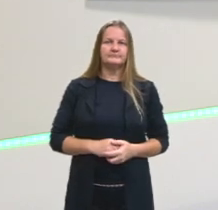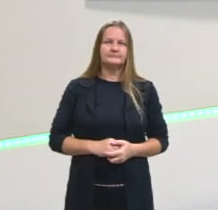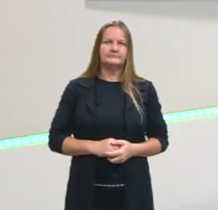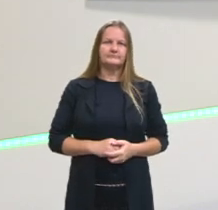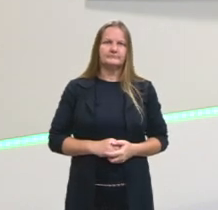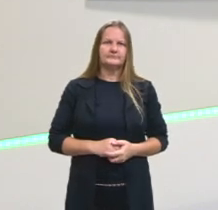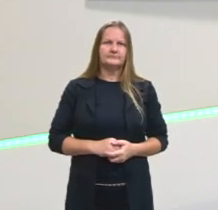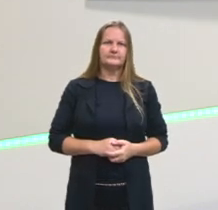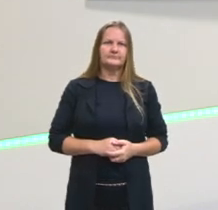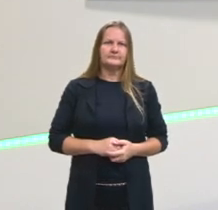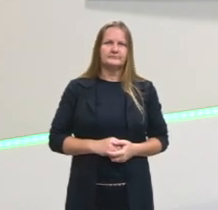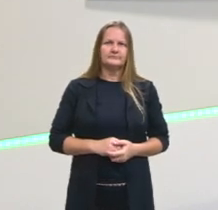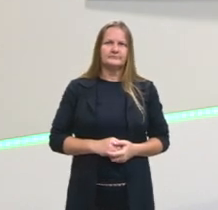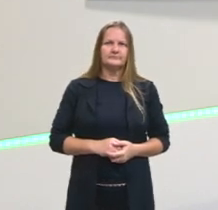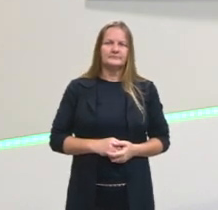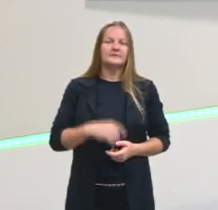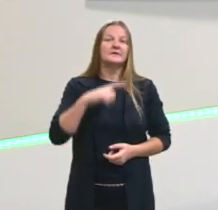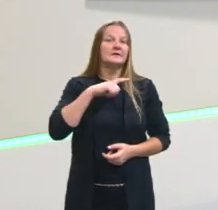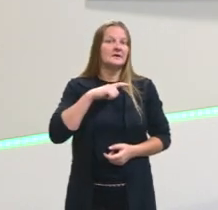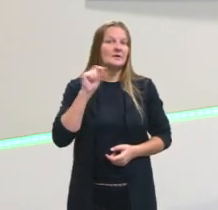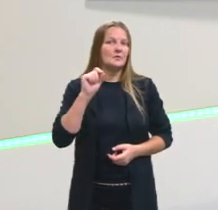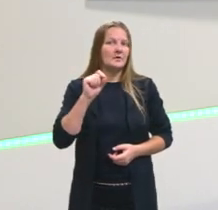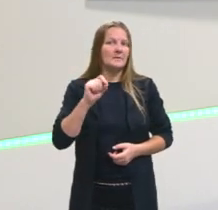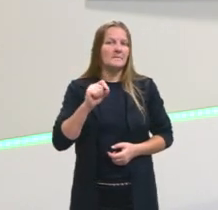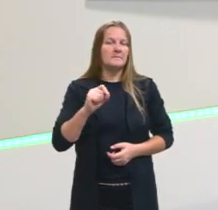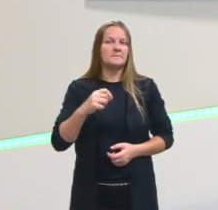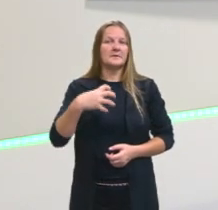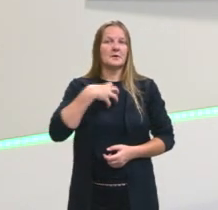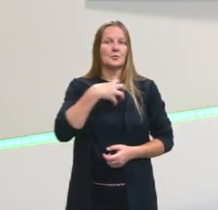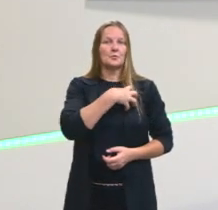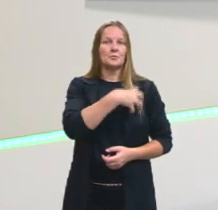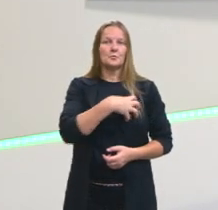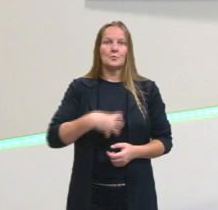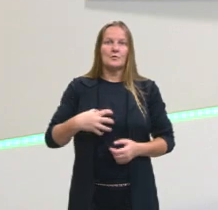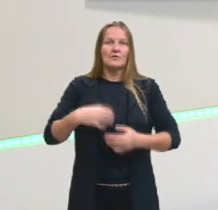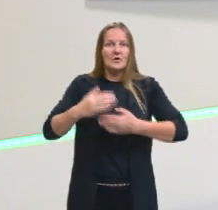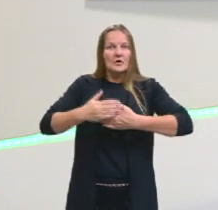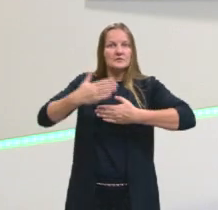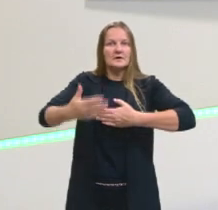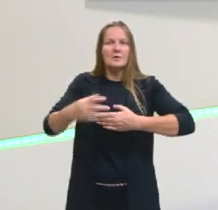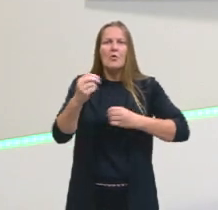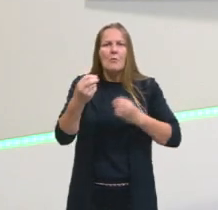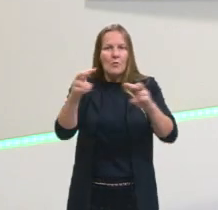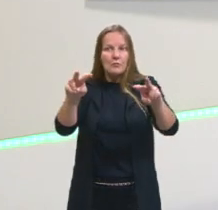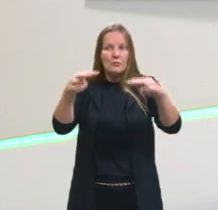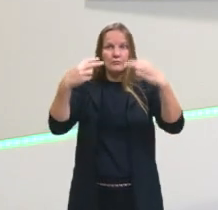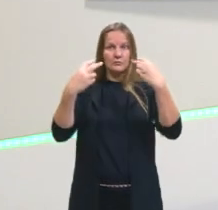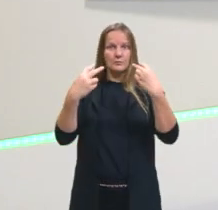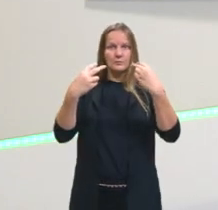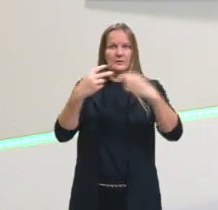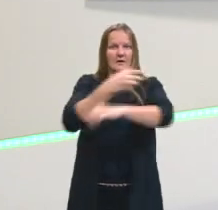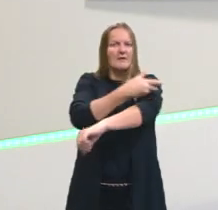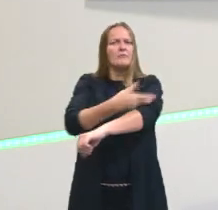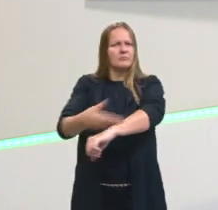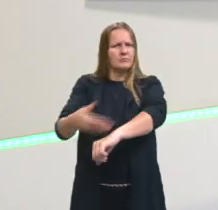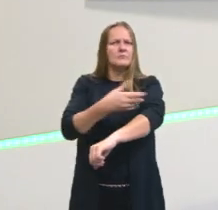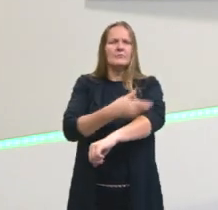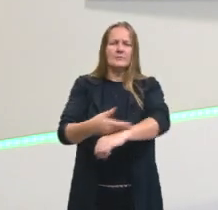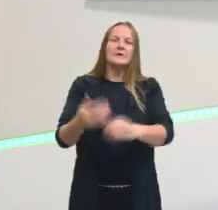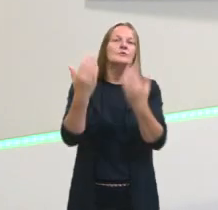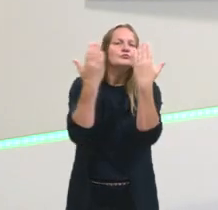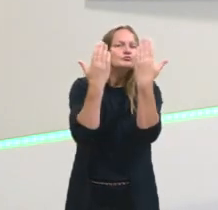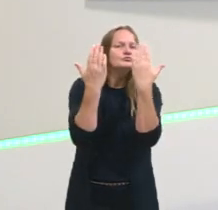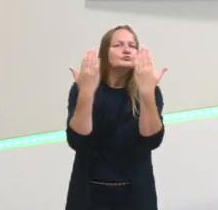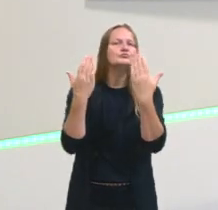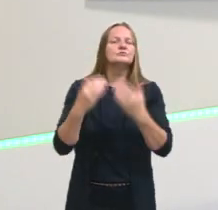aqui temos então a morfologia externa que é a forma e aparência que alguém está acostumado a fazer essa